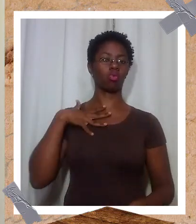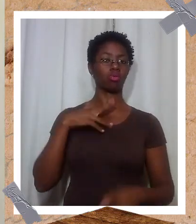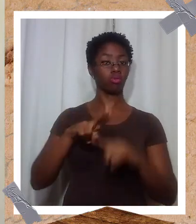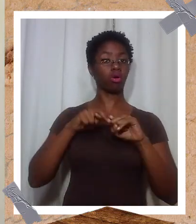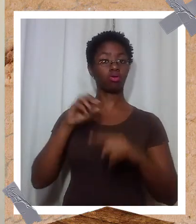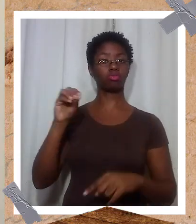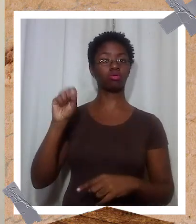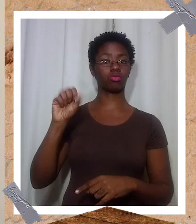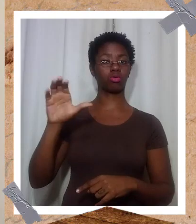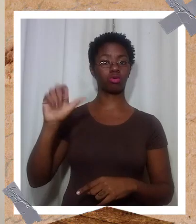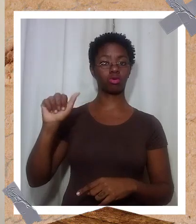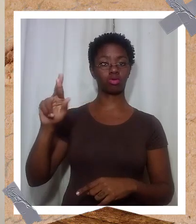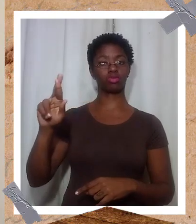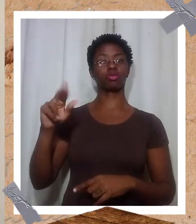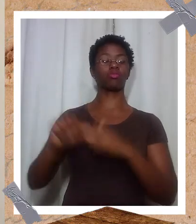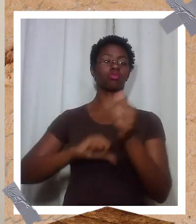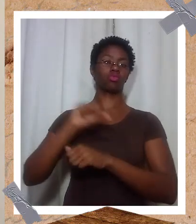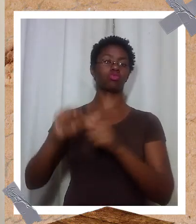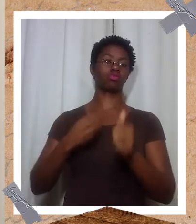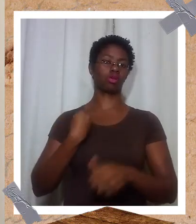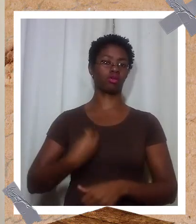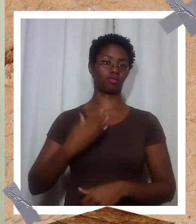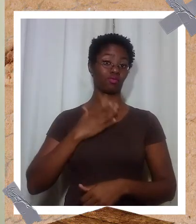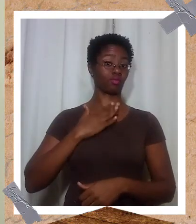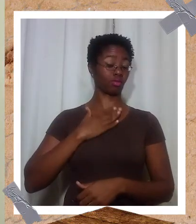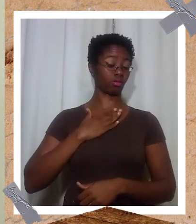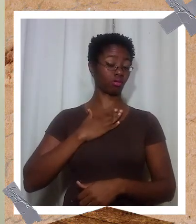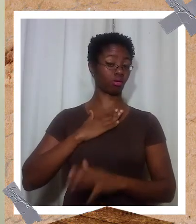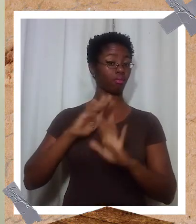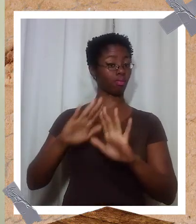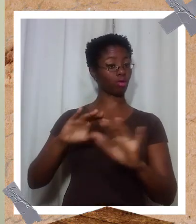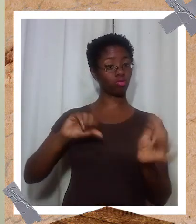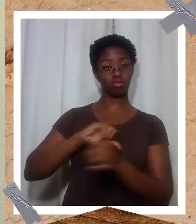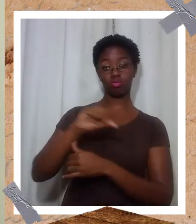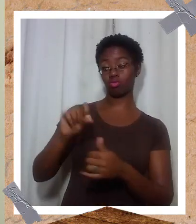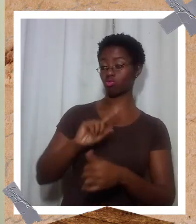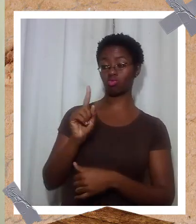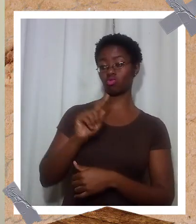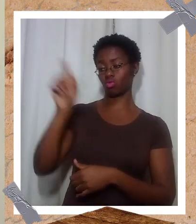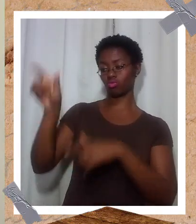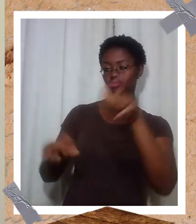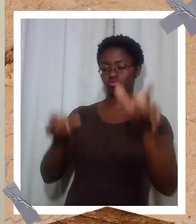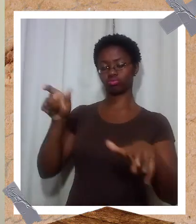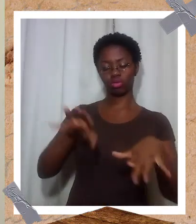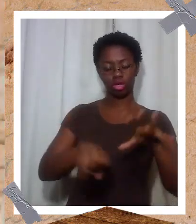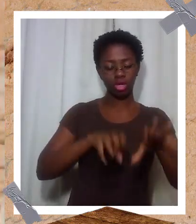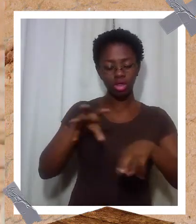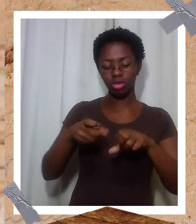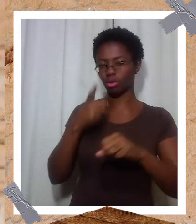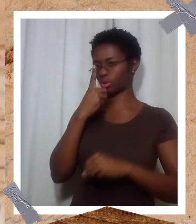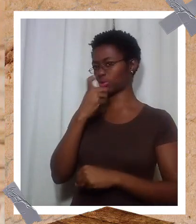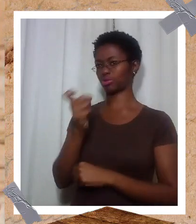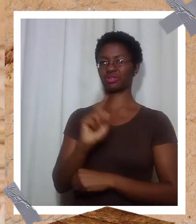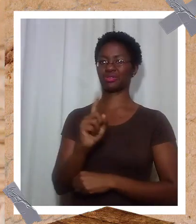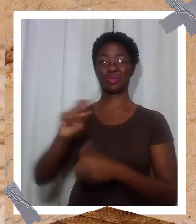vida. Mas não mudou a vida dos catadores no Brasil, nem a realidade dos catadores no Brasil.